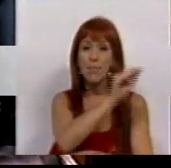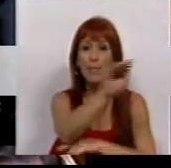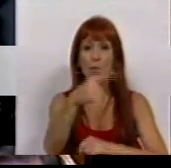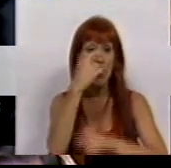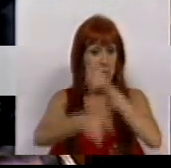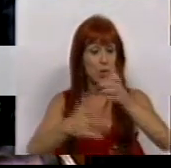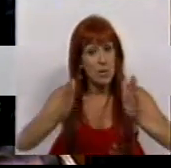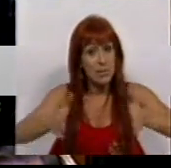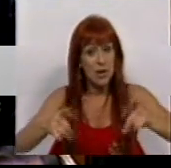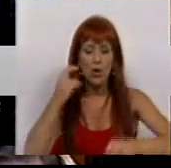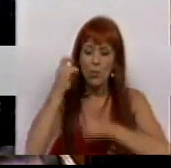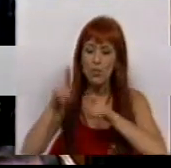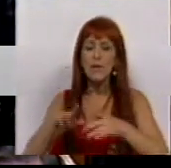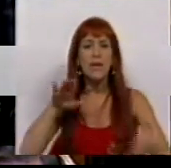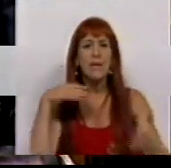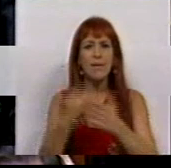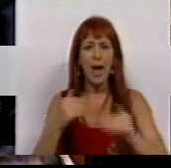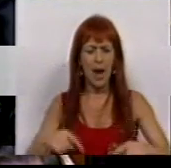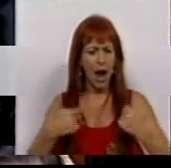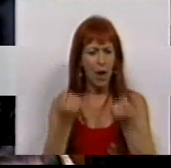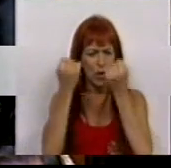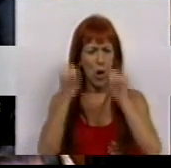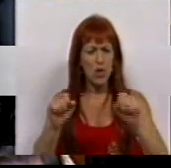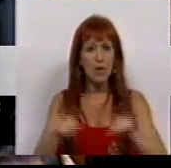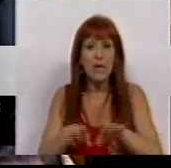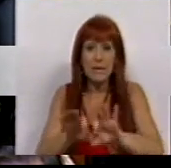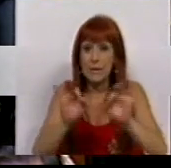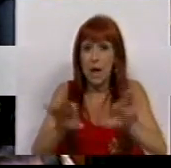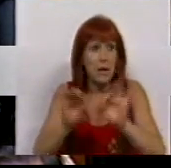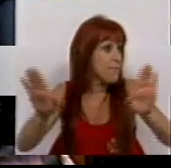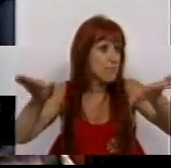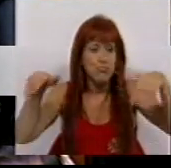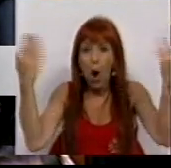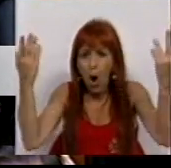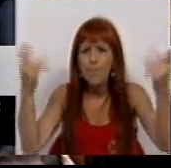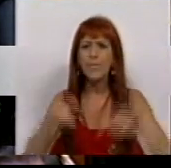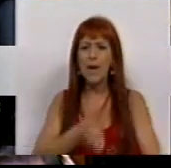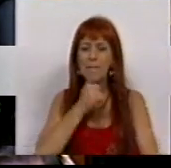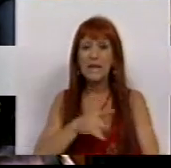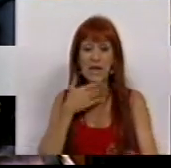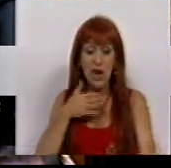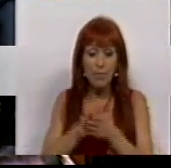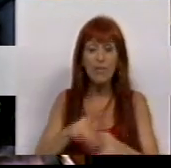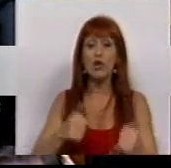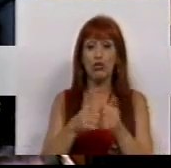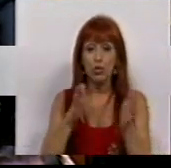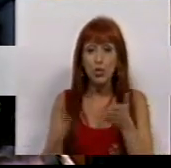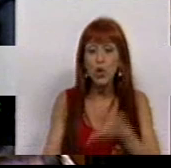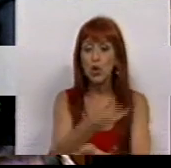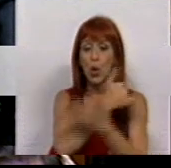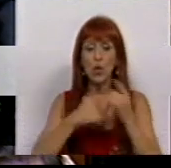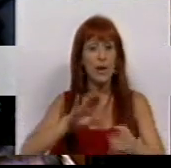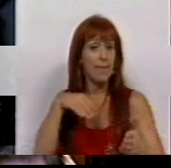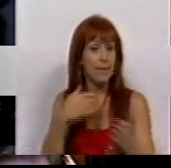dos seus cidadãos, procurando atingir a autossuficiência tanto quanto for possível. Medidas de aproveitamento de todos os recursos